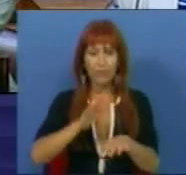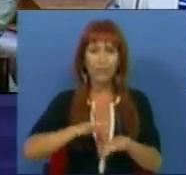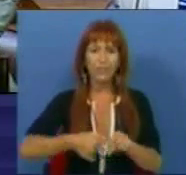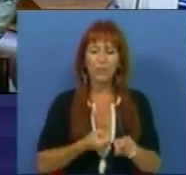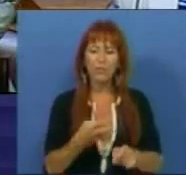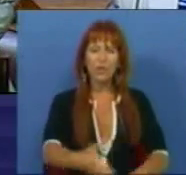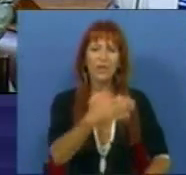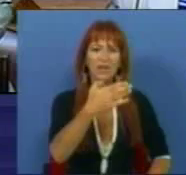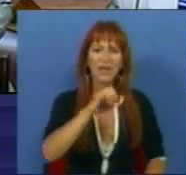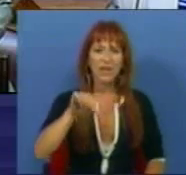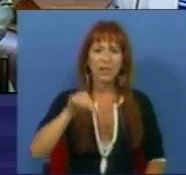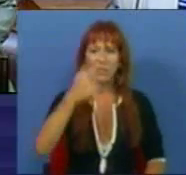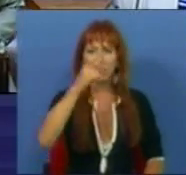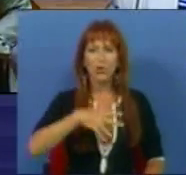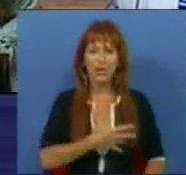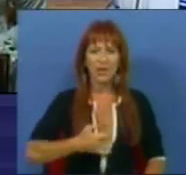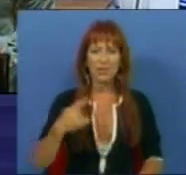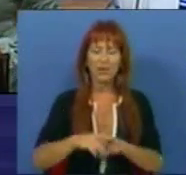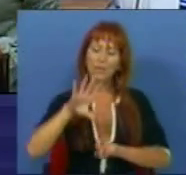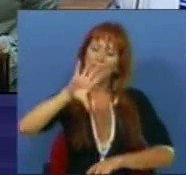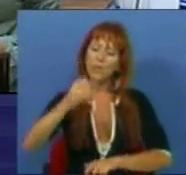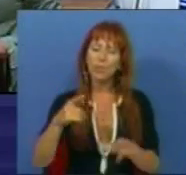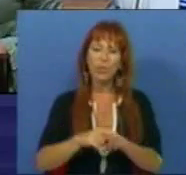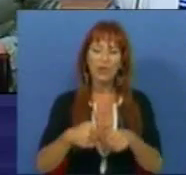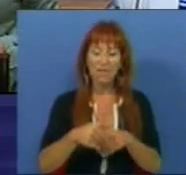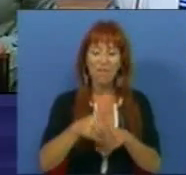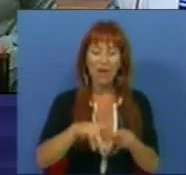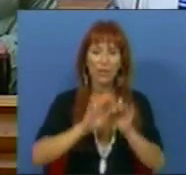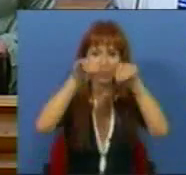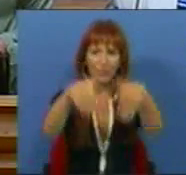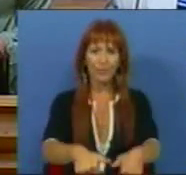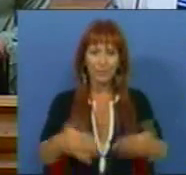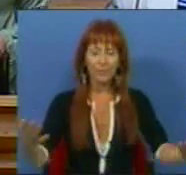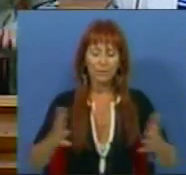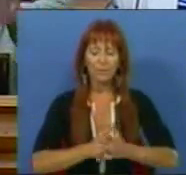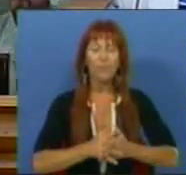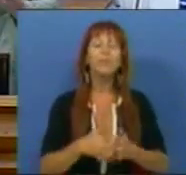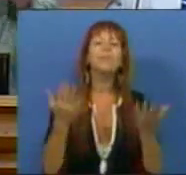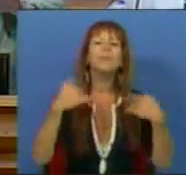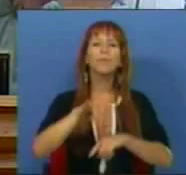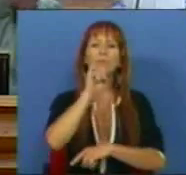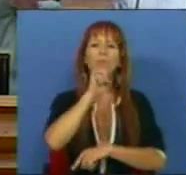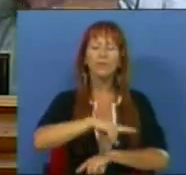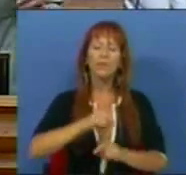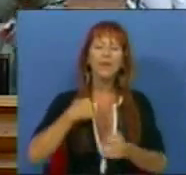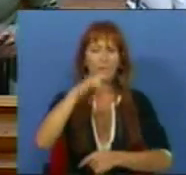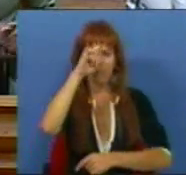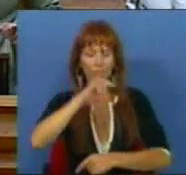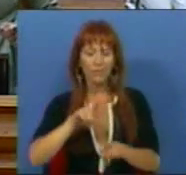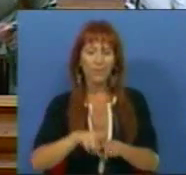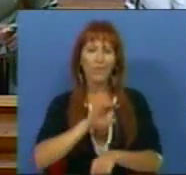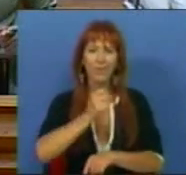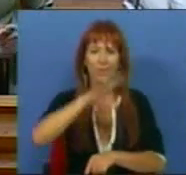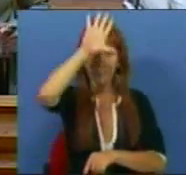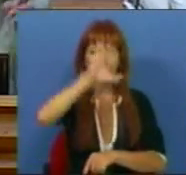de 700 mil desempregados e um país à beira da recessão. Mas podemos até recordar,